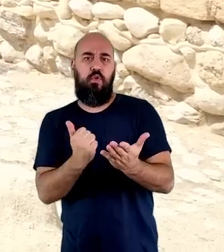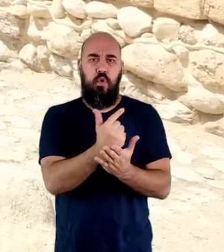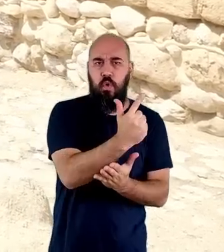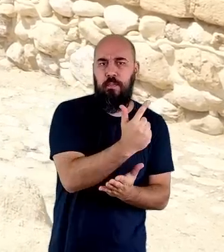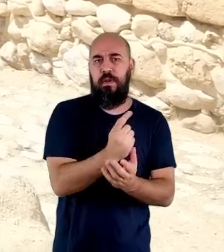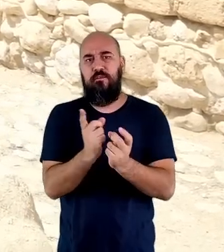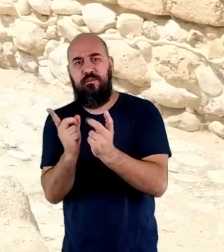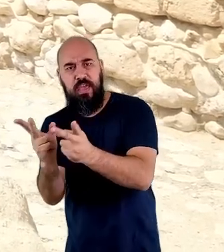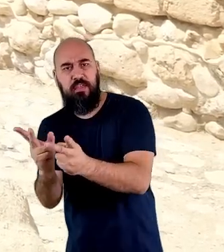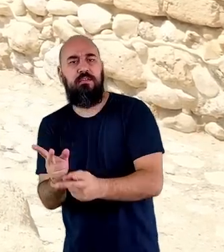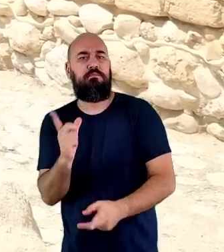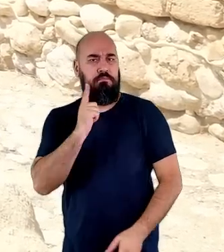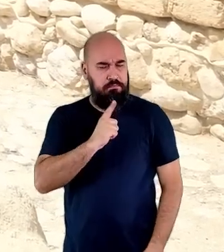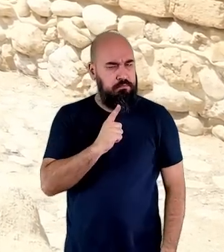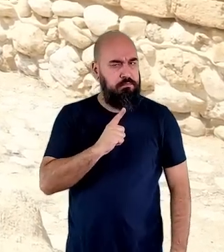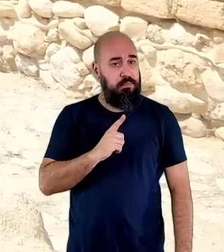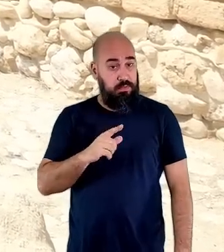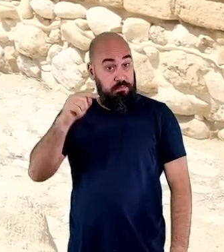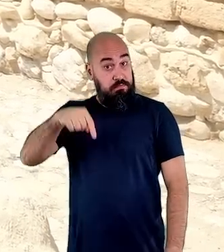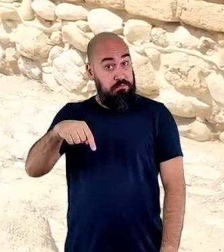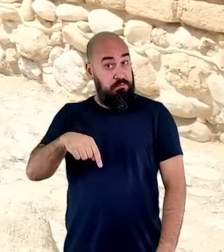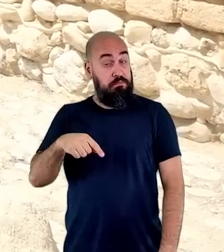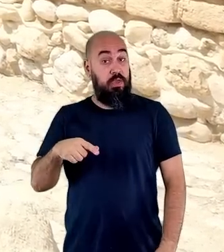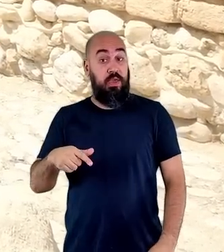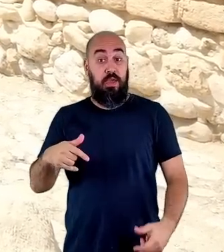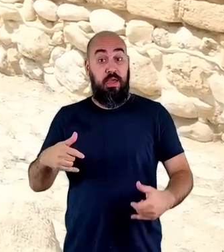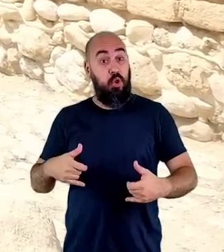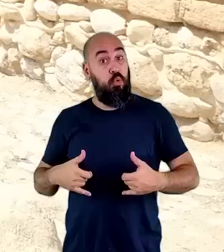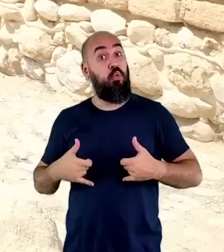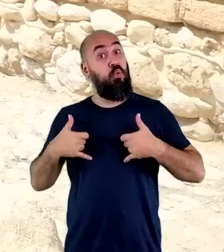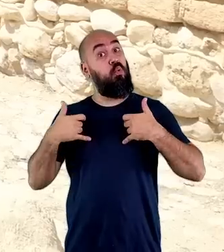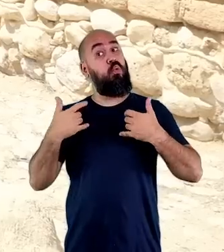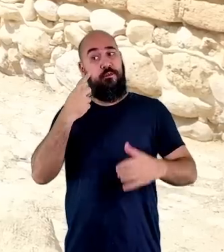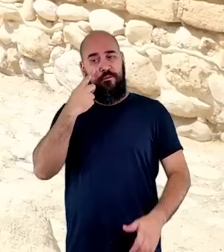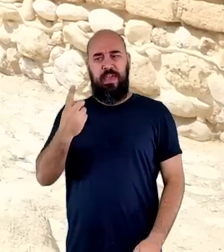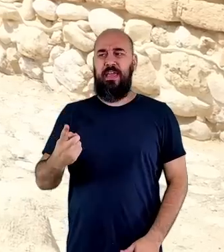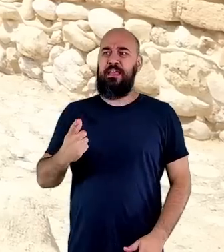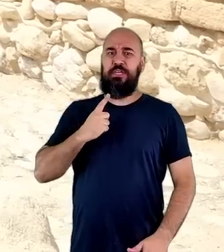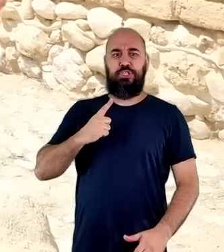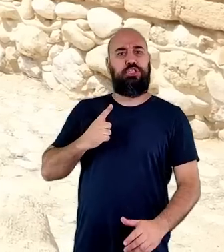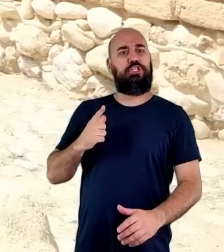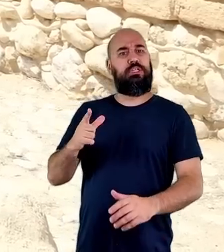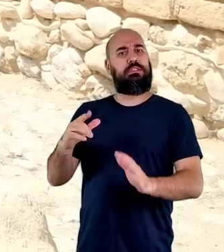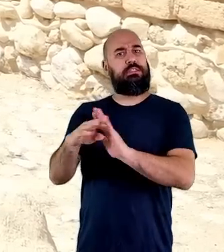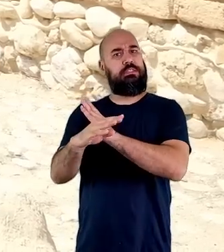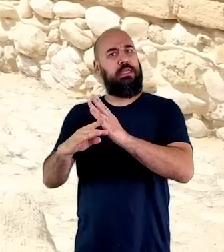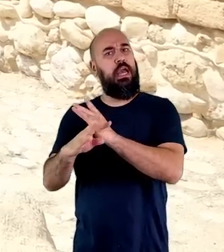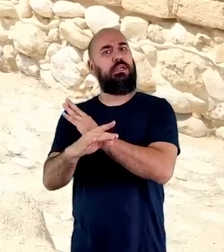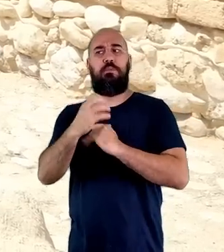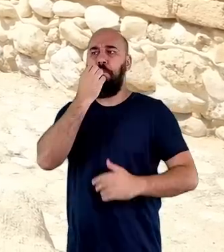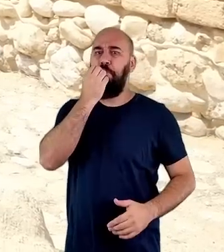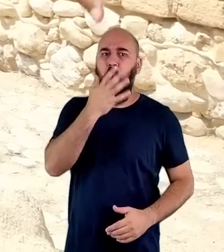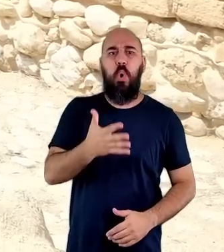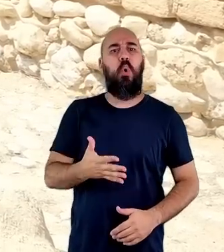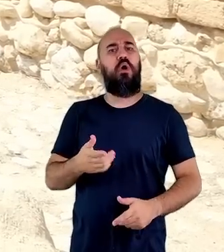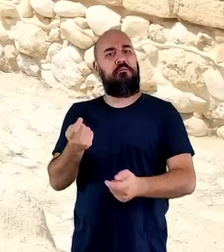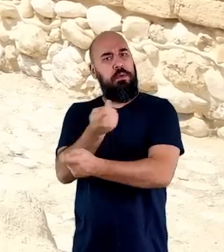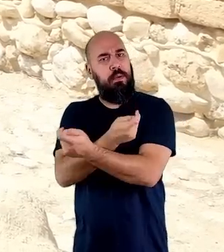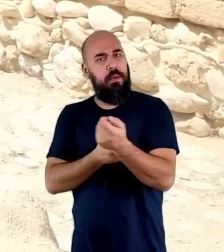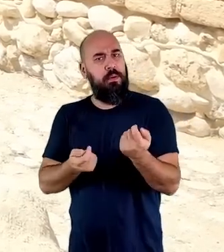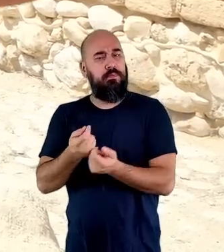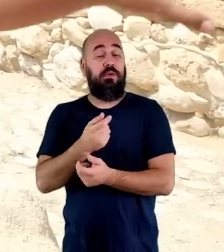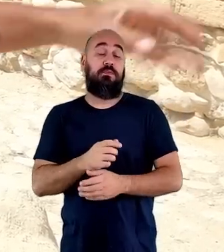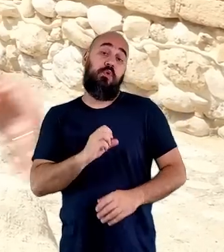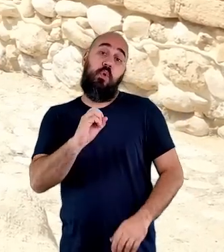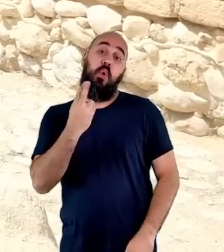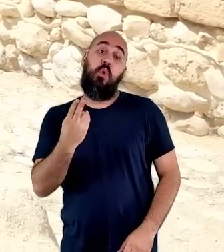era um orgulho para os reis de Judá saber que eles tinham essa fortaleza aqui e em situação de fome em algum lugar, que a